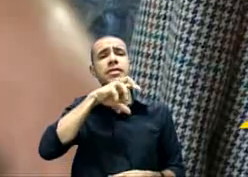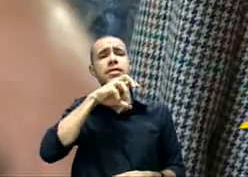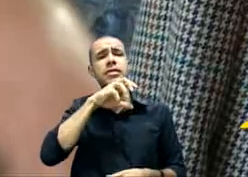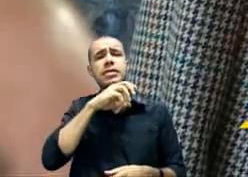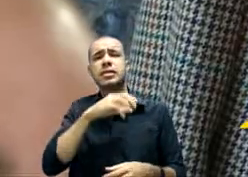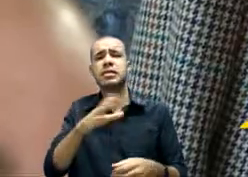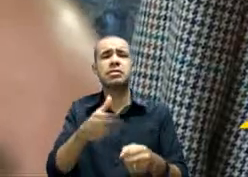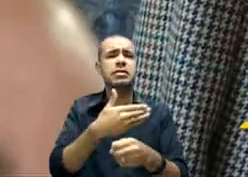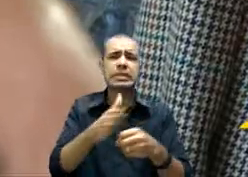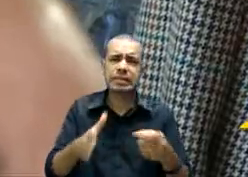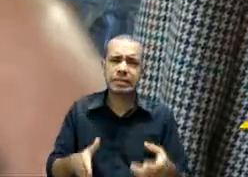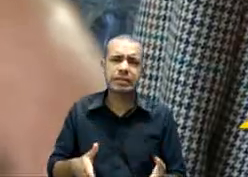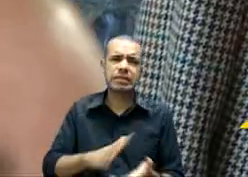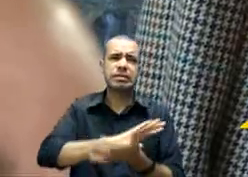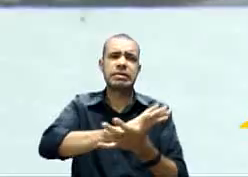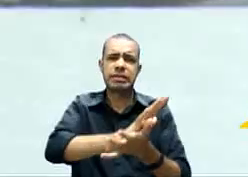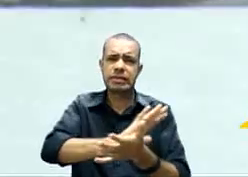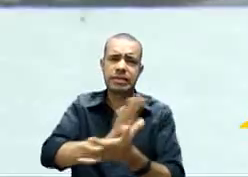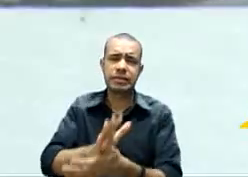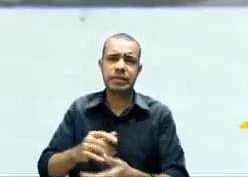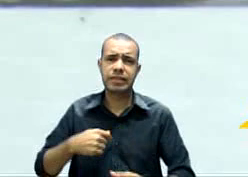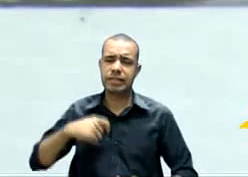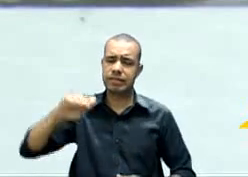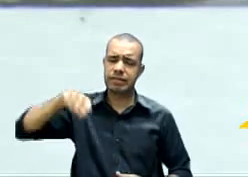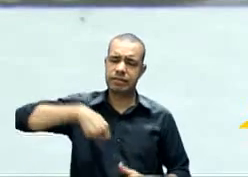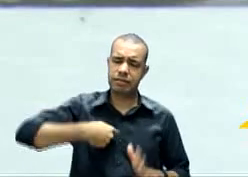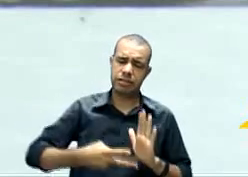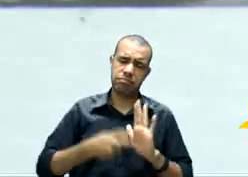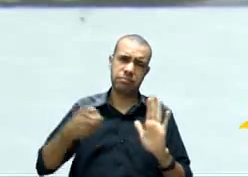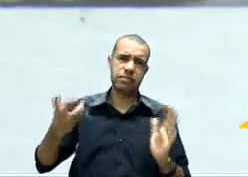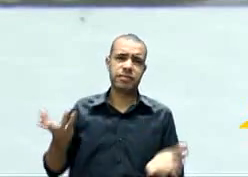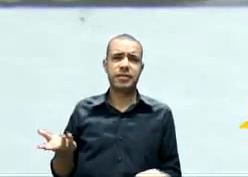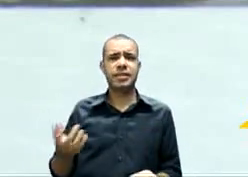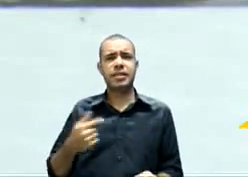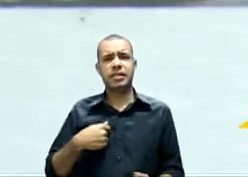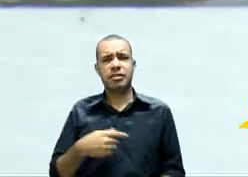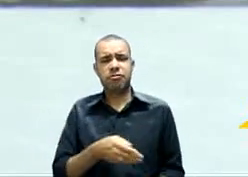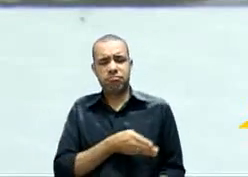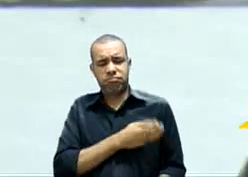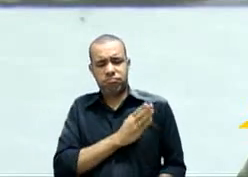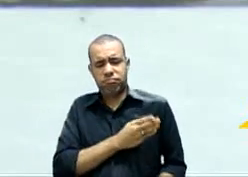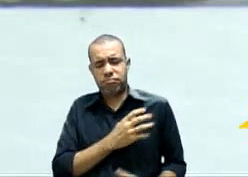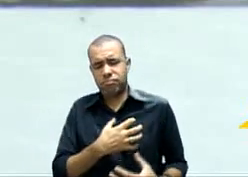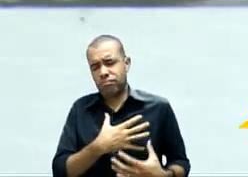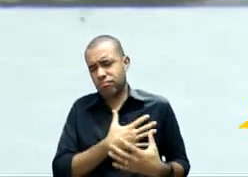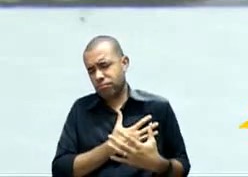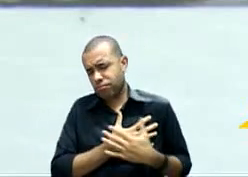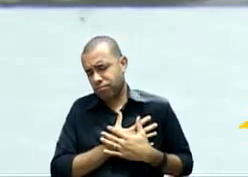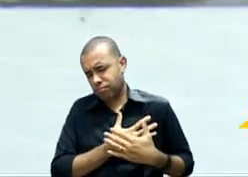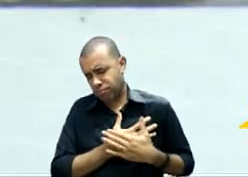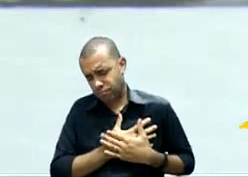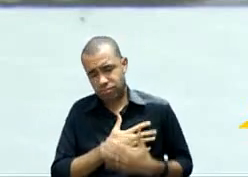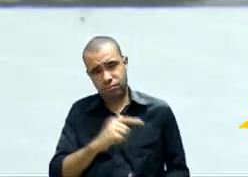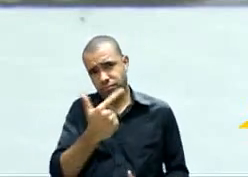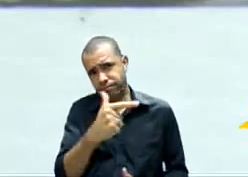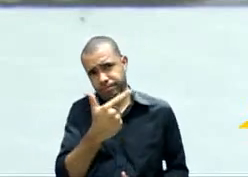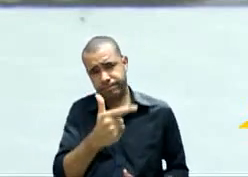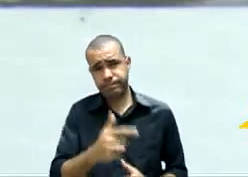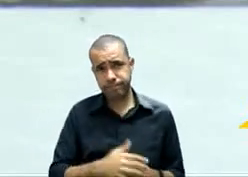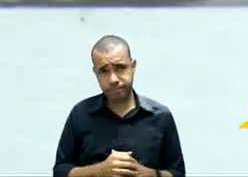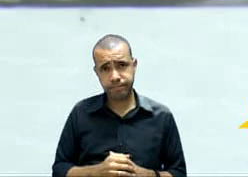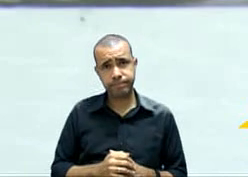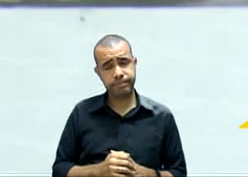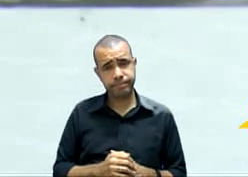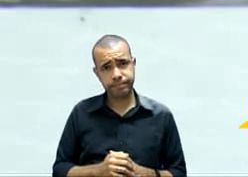criminoso, eu era alguém que não tinha coração, que não tinha sentimentos.